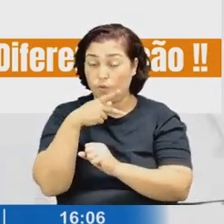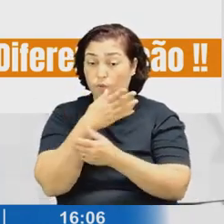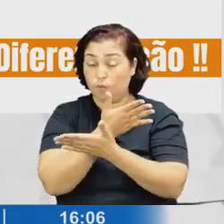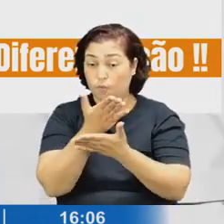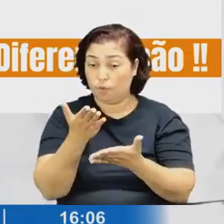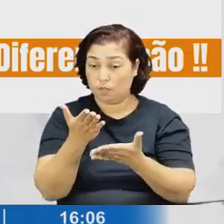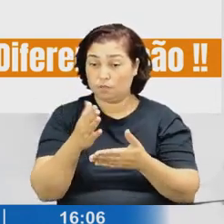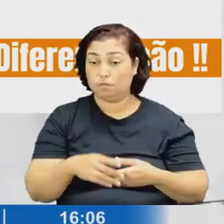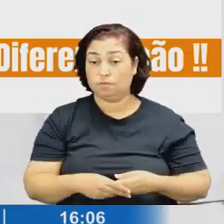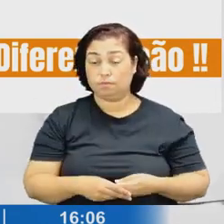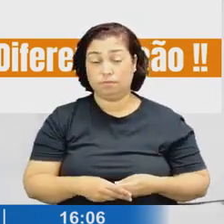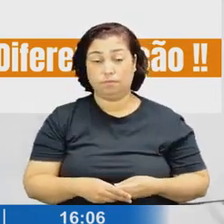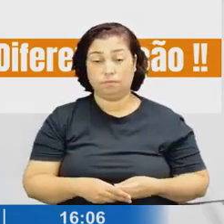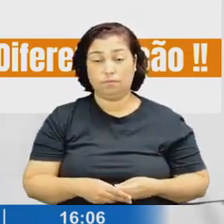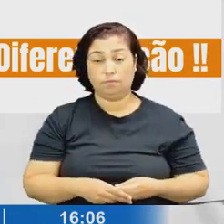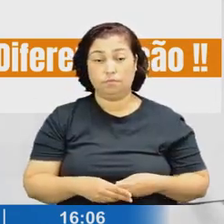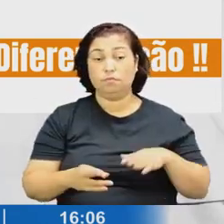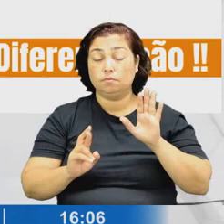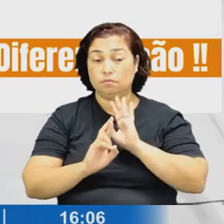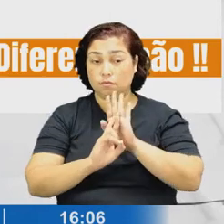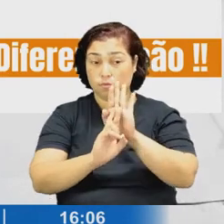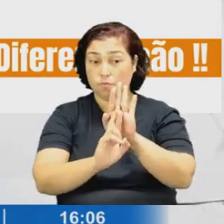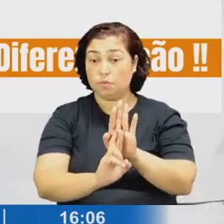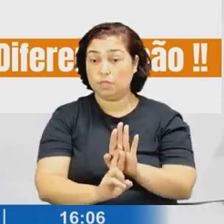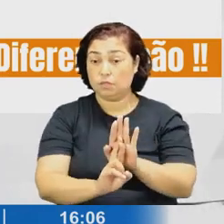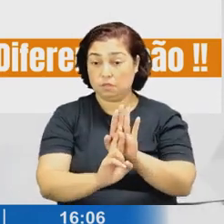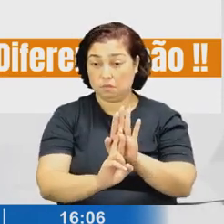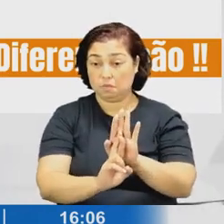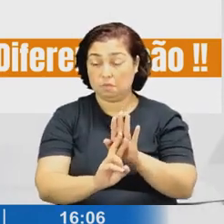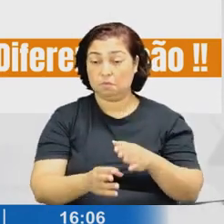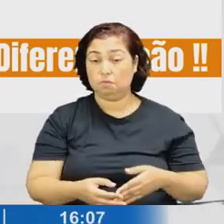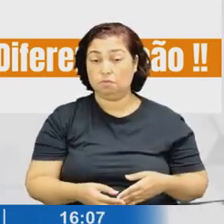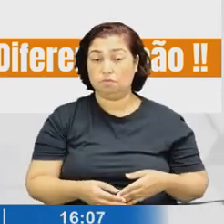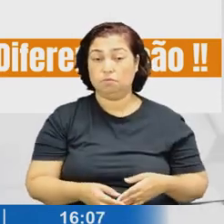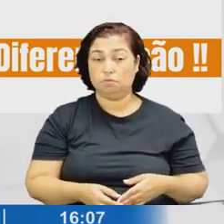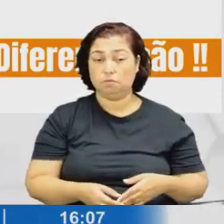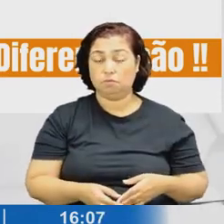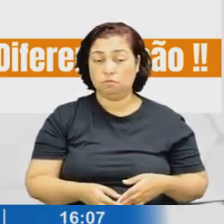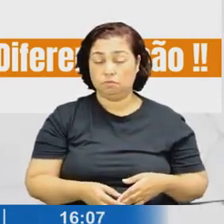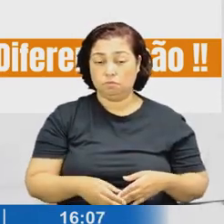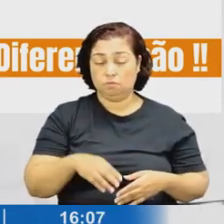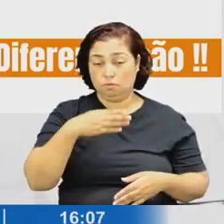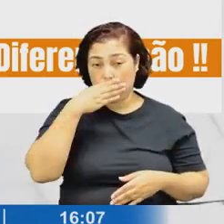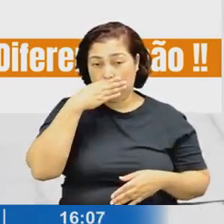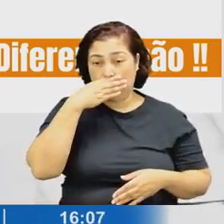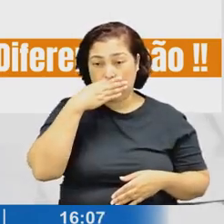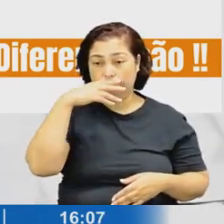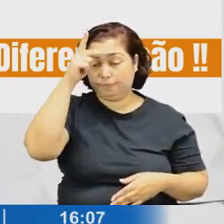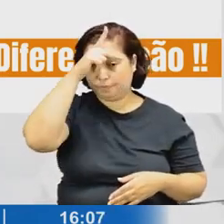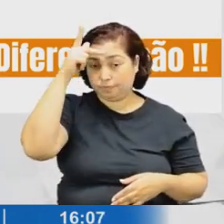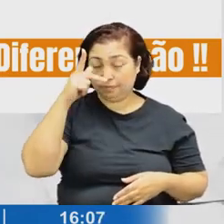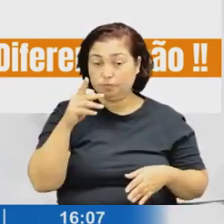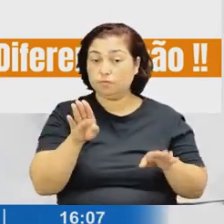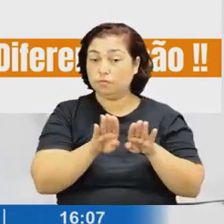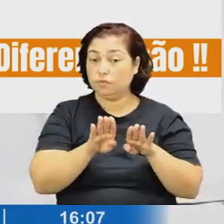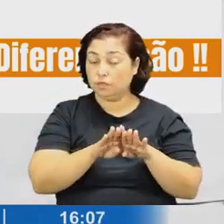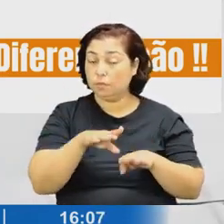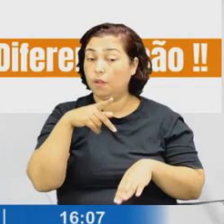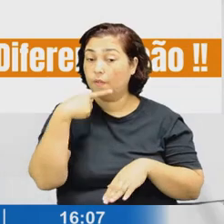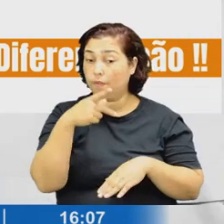você a base te representa o teus Aliados também falam por você